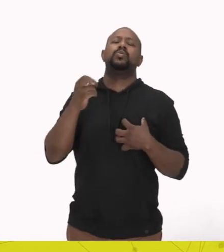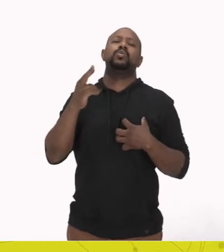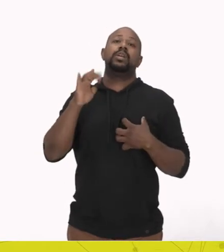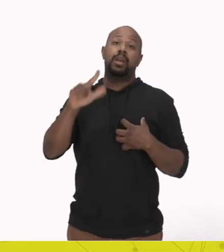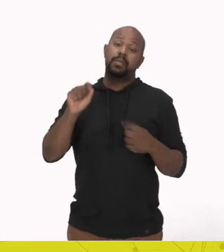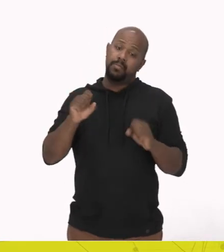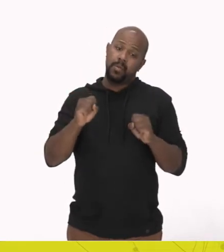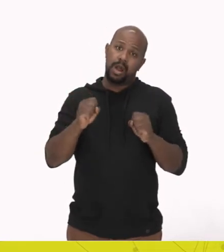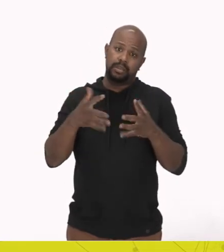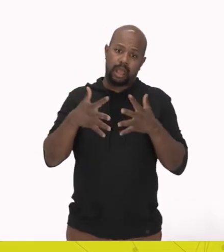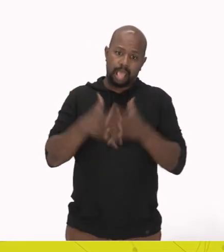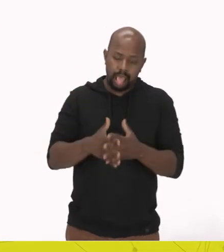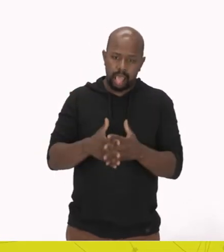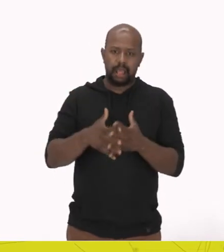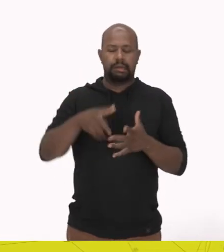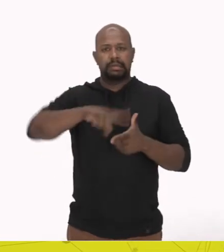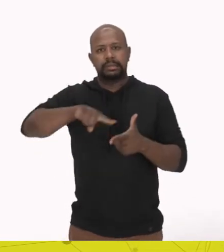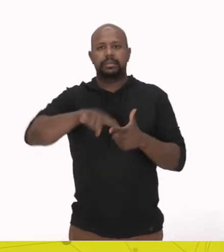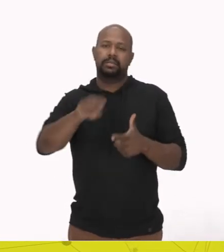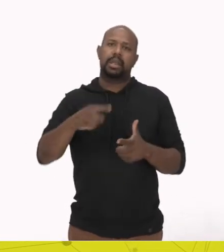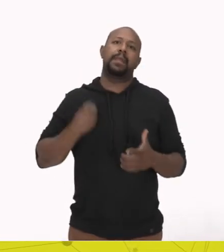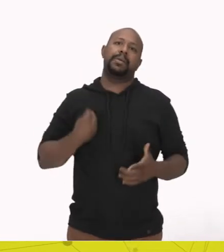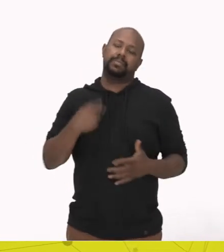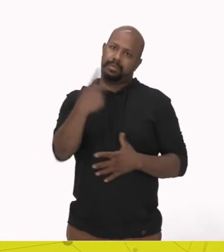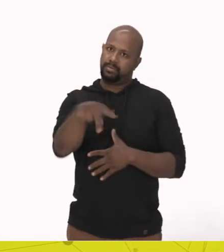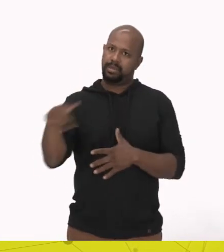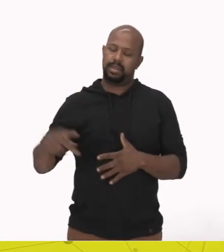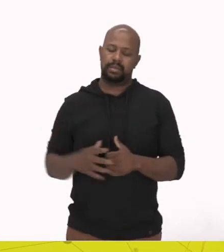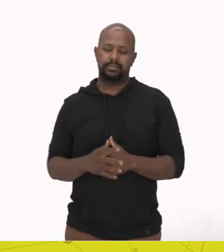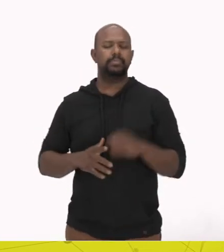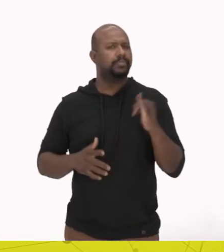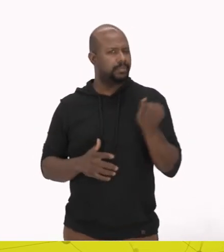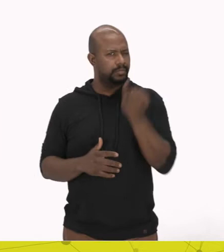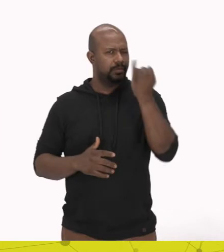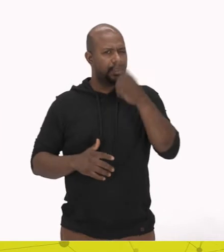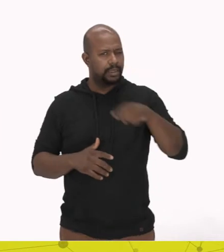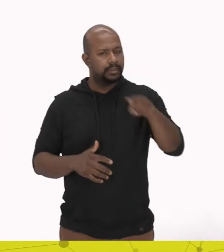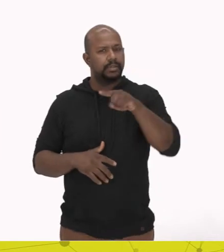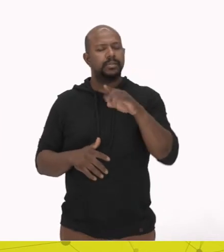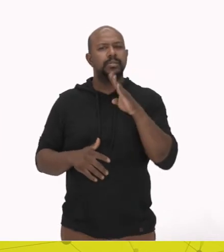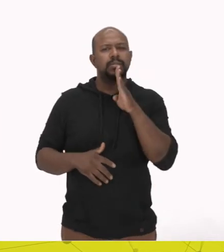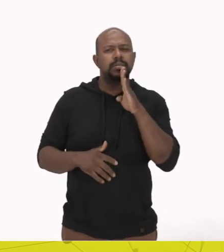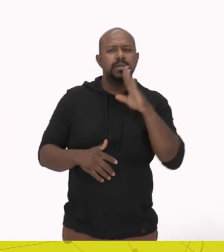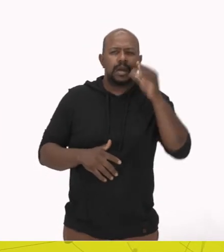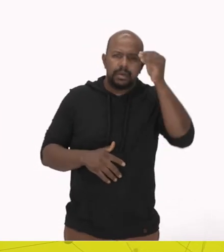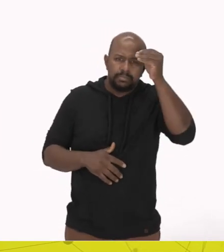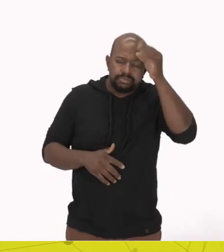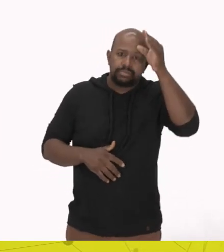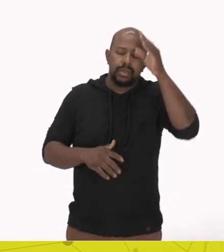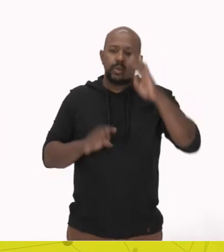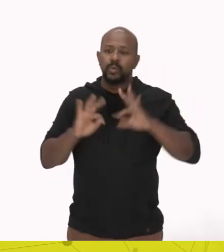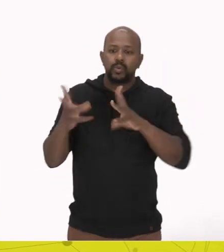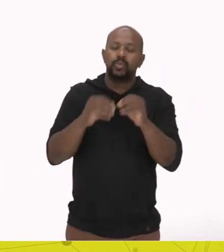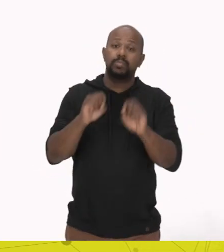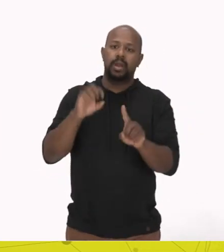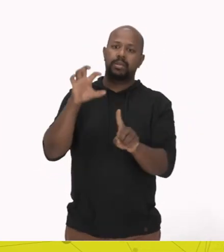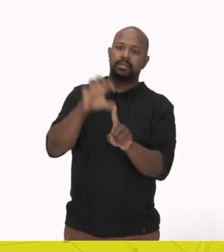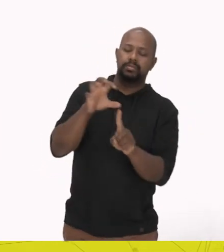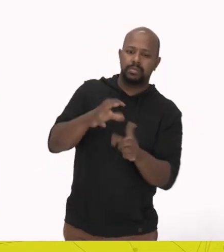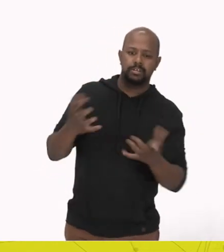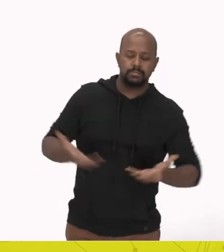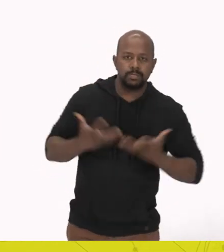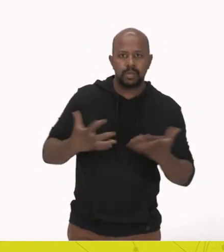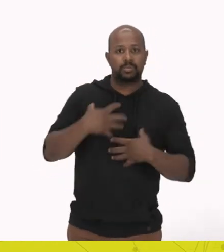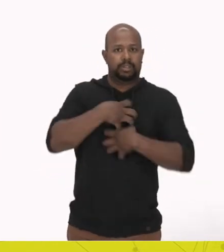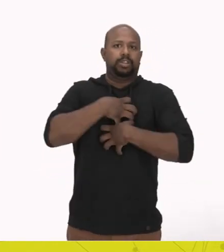sensorial que pode afetar e atrapalhar a participação dele. Importante, então, conhecer tudo que pode estimular